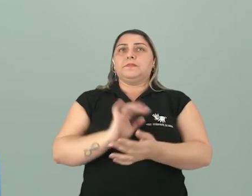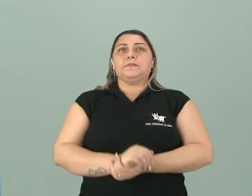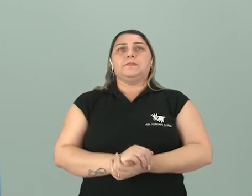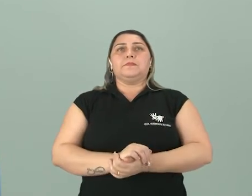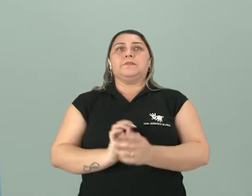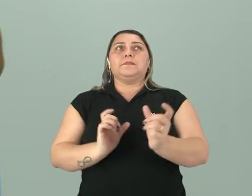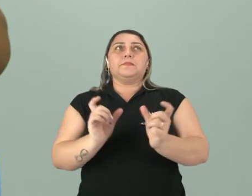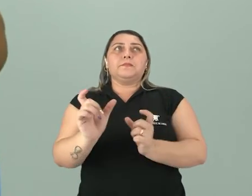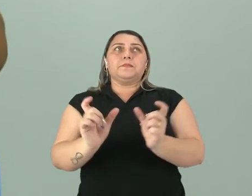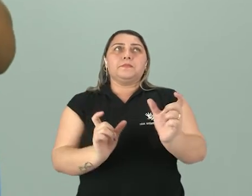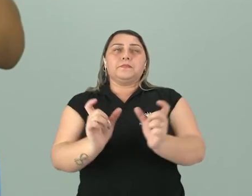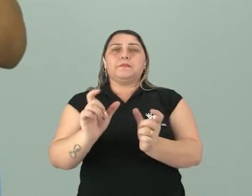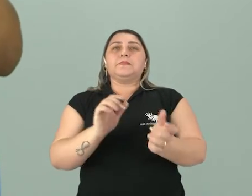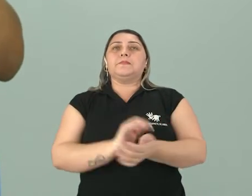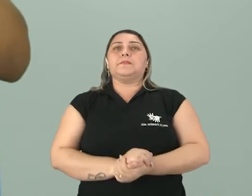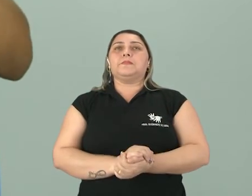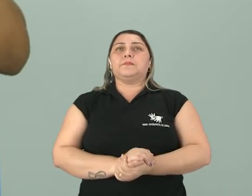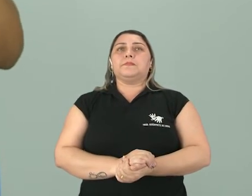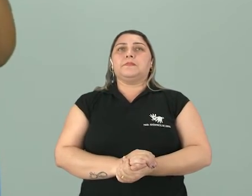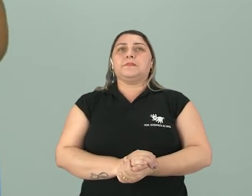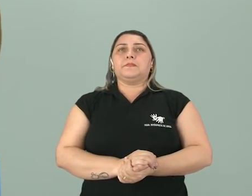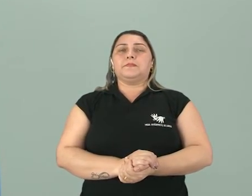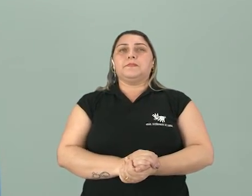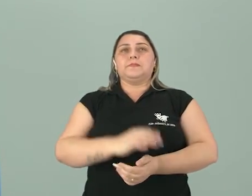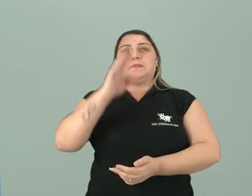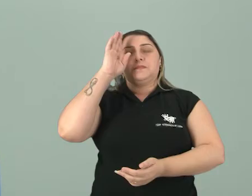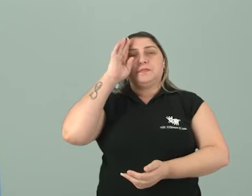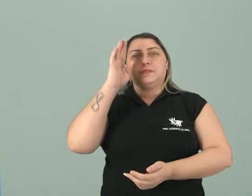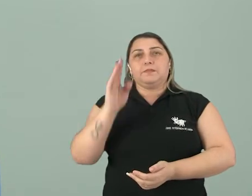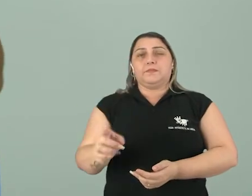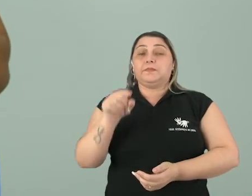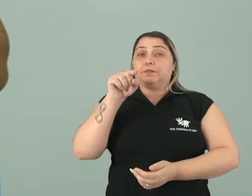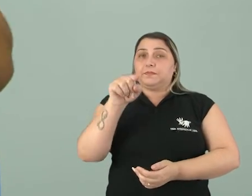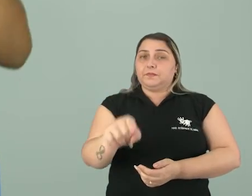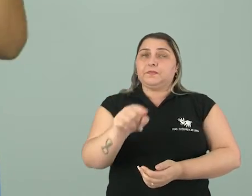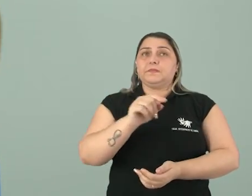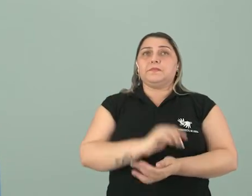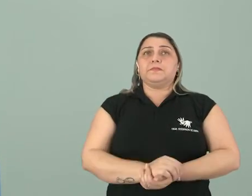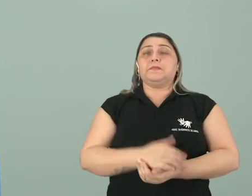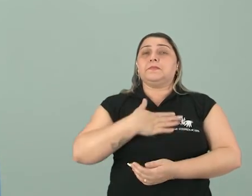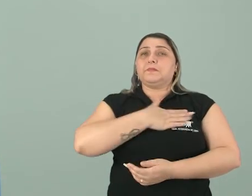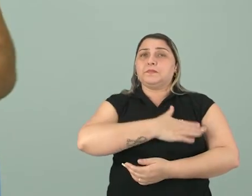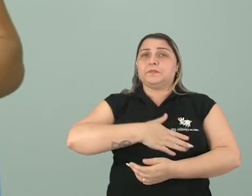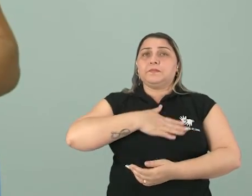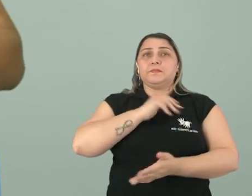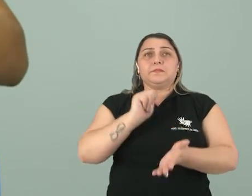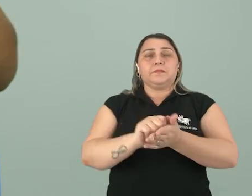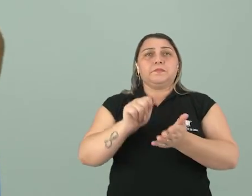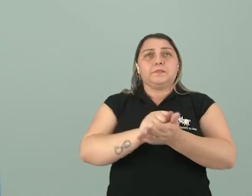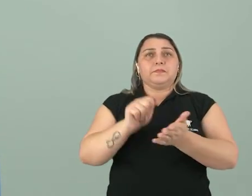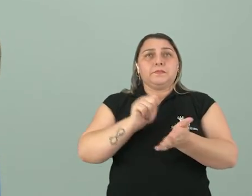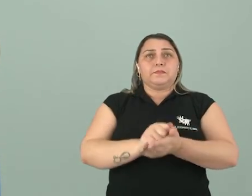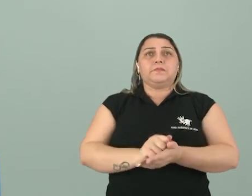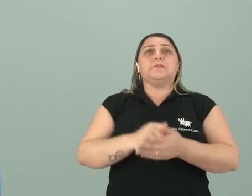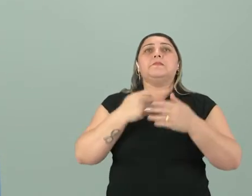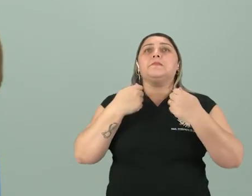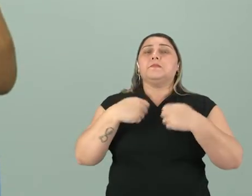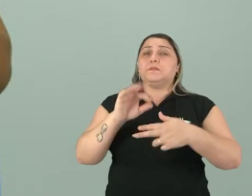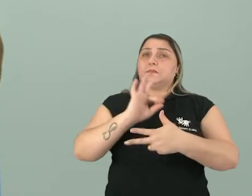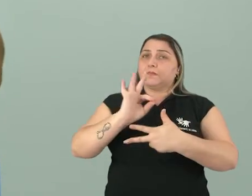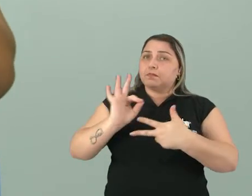são essenciais, principalmente para você que gosta de escrever e que vai prestar o Enem. Uma